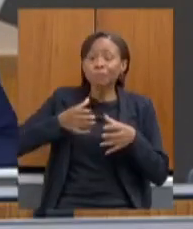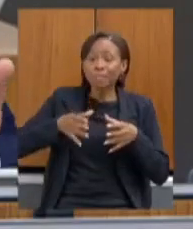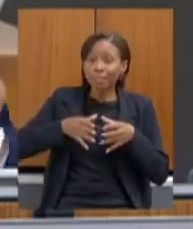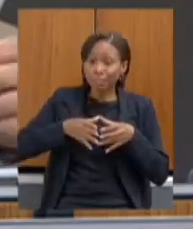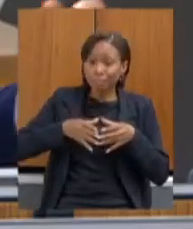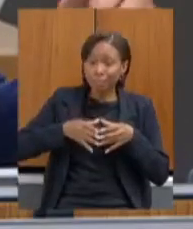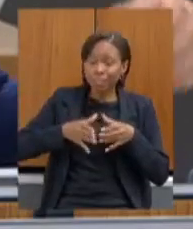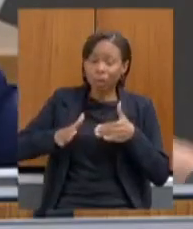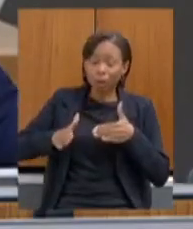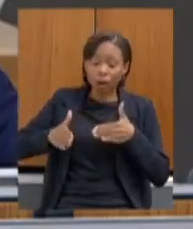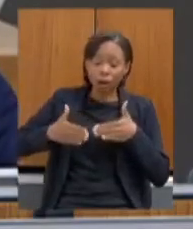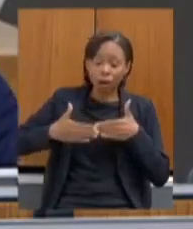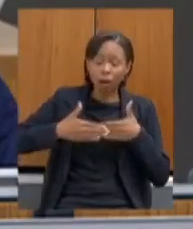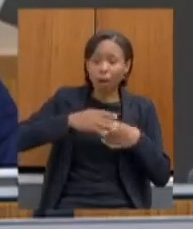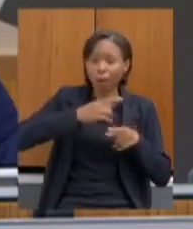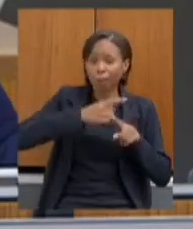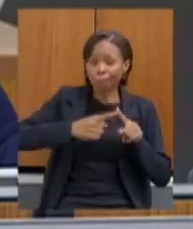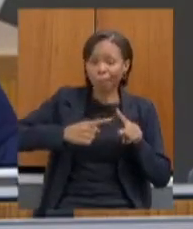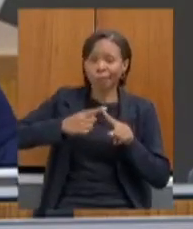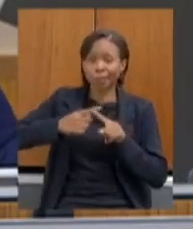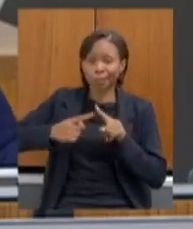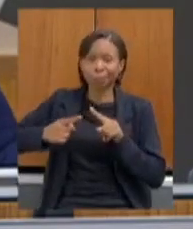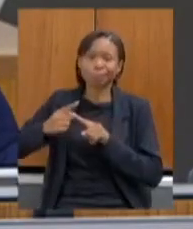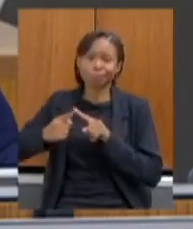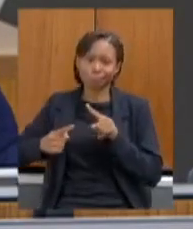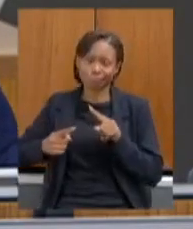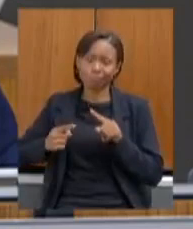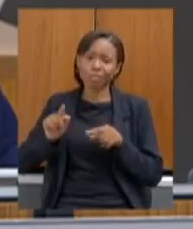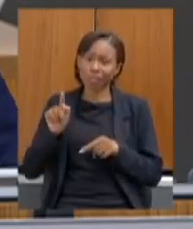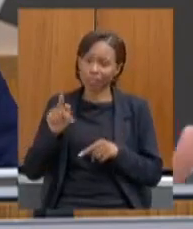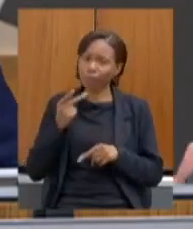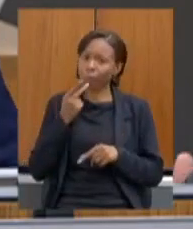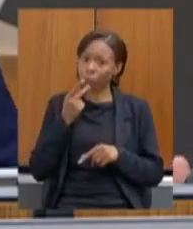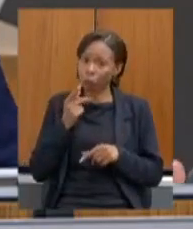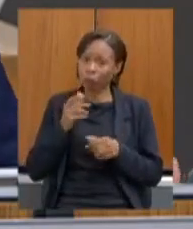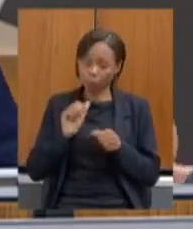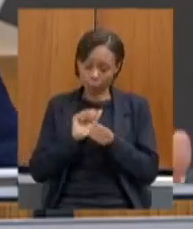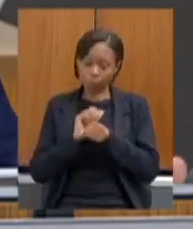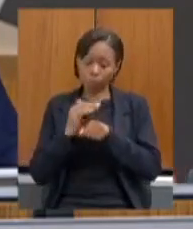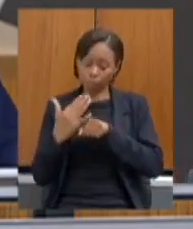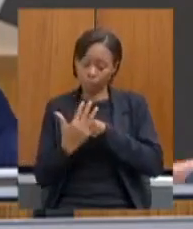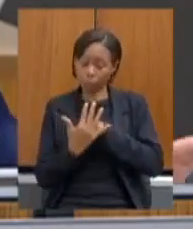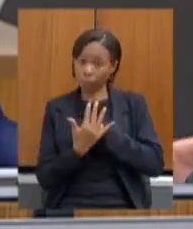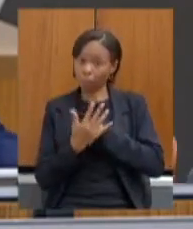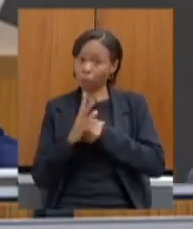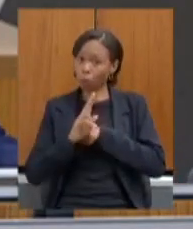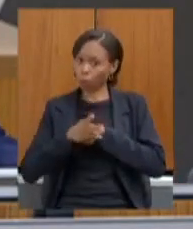Então, é muito importante quando o senhor diz que a pandemia ainda existe, que nós precisamos sim manter